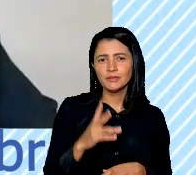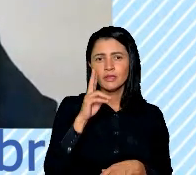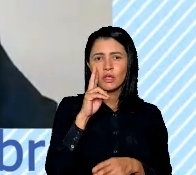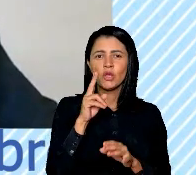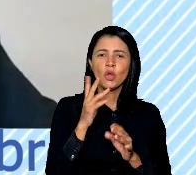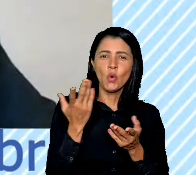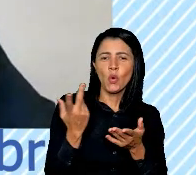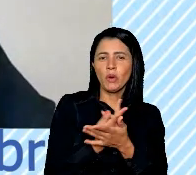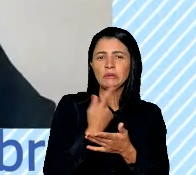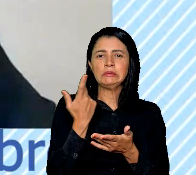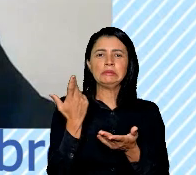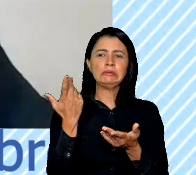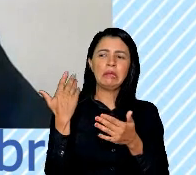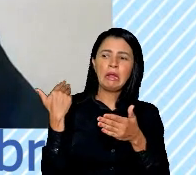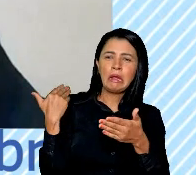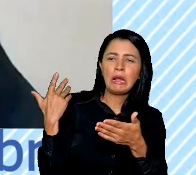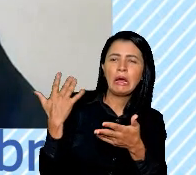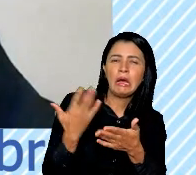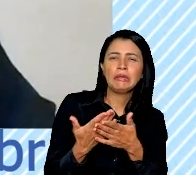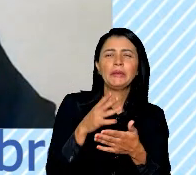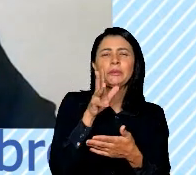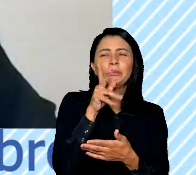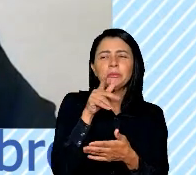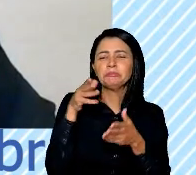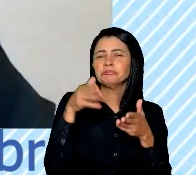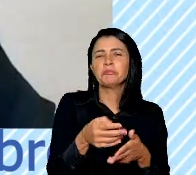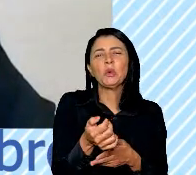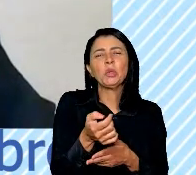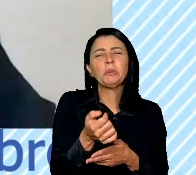déficit de participação feminina,